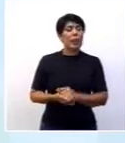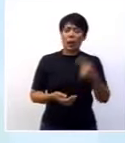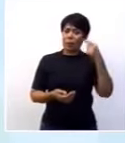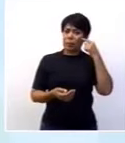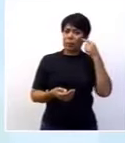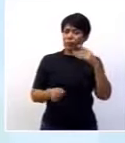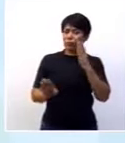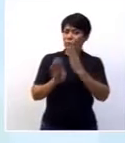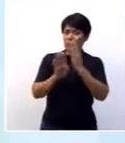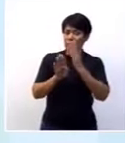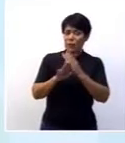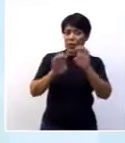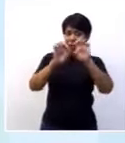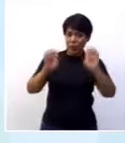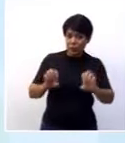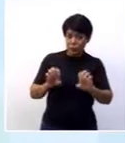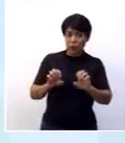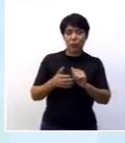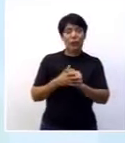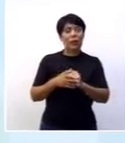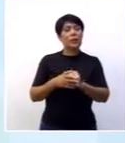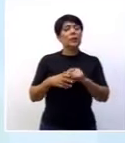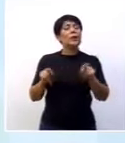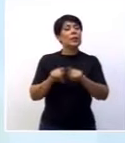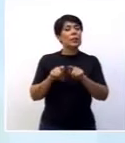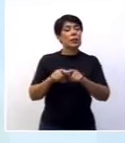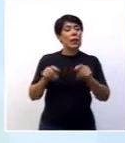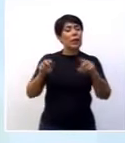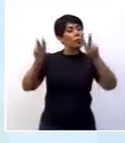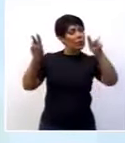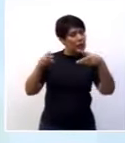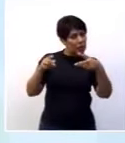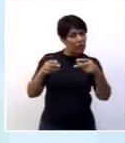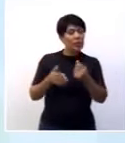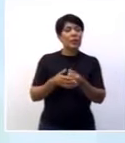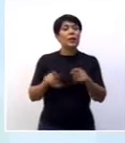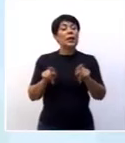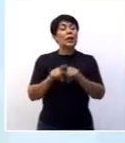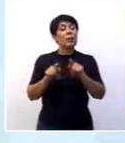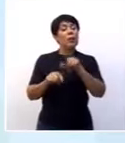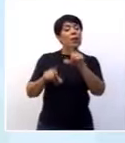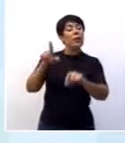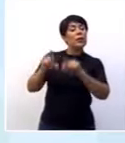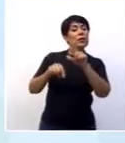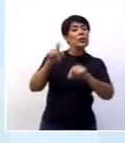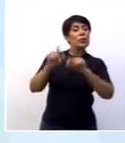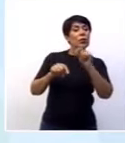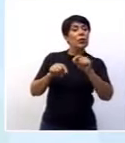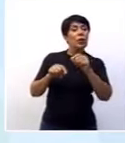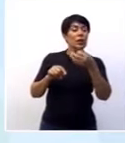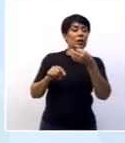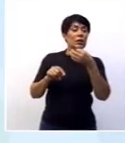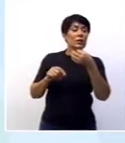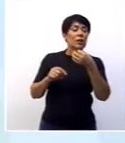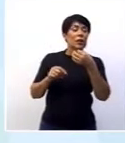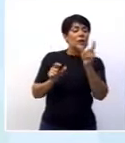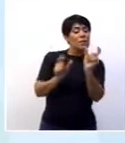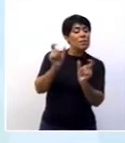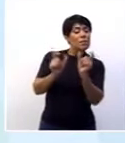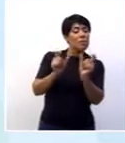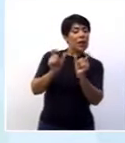a estrutura formal, a temática ou temáticas, as escolhas lexicais, os vocábulos,